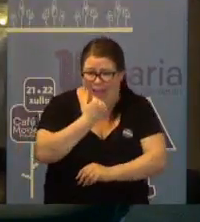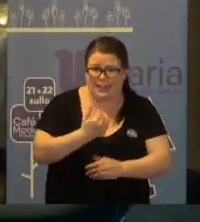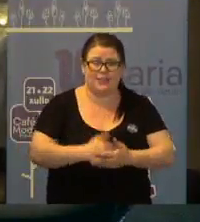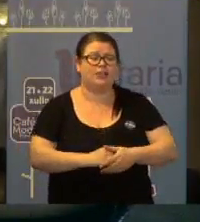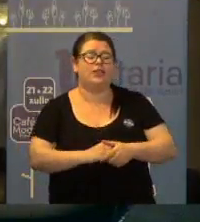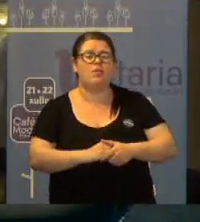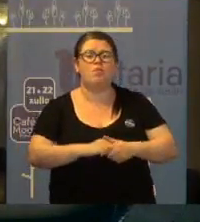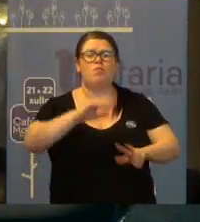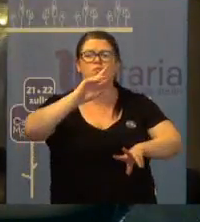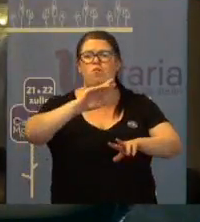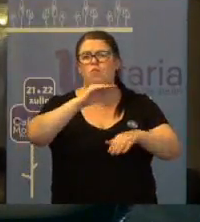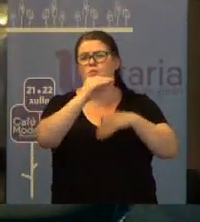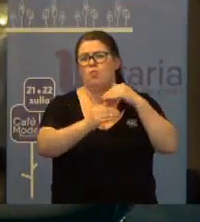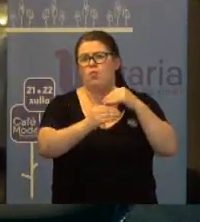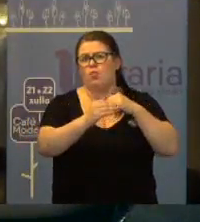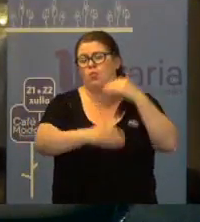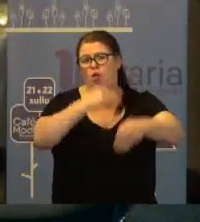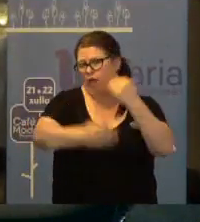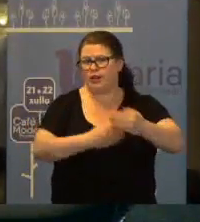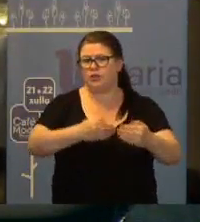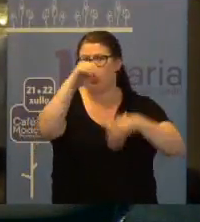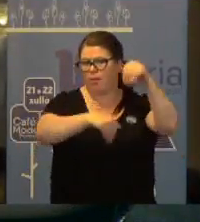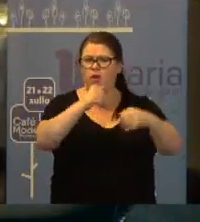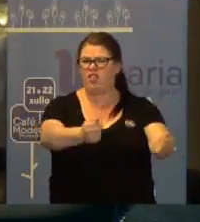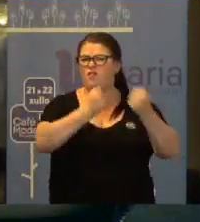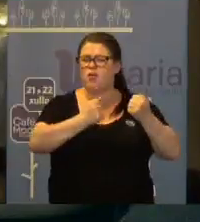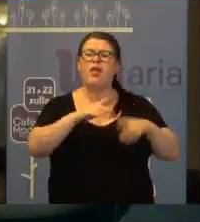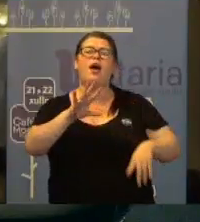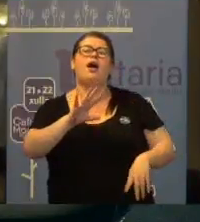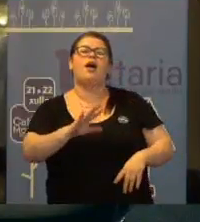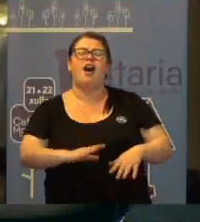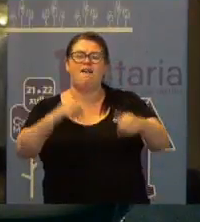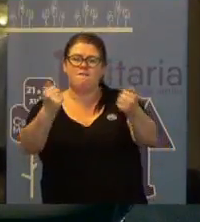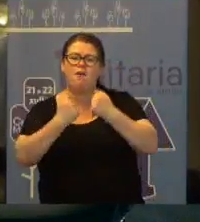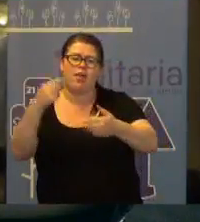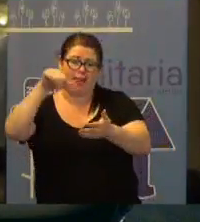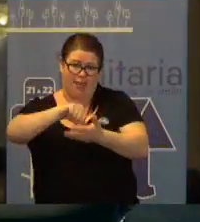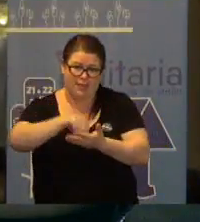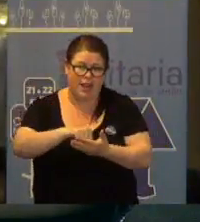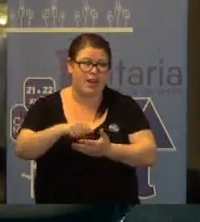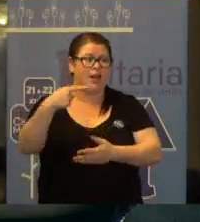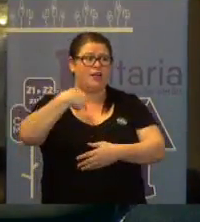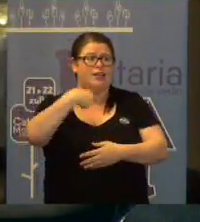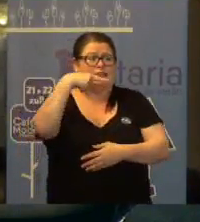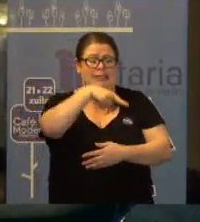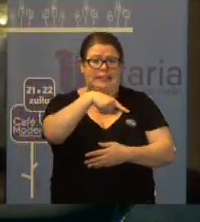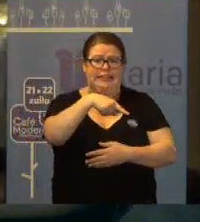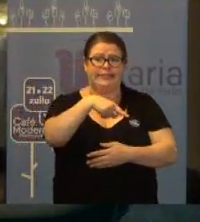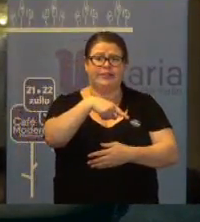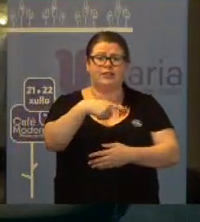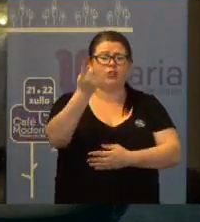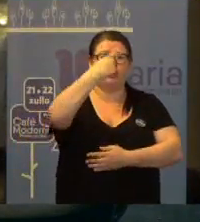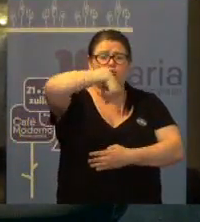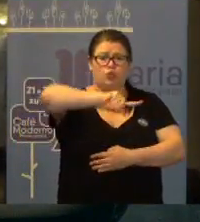eixo democrático adquire non calqueira forza, adquire a forza central. E aí é onde, eu creo que aí é onde temos